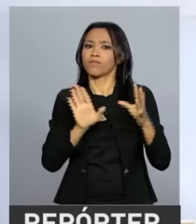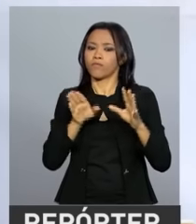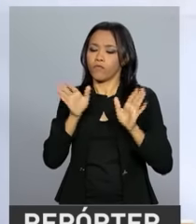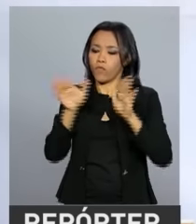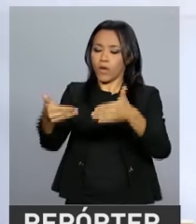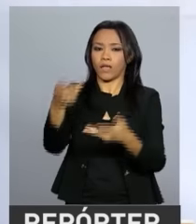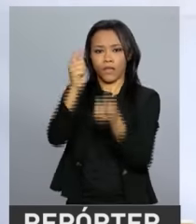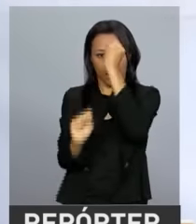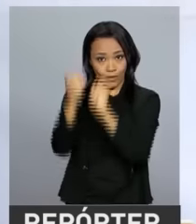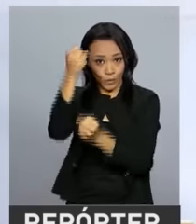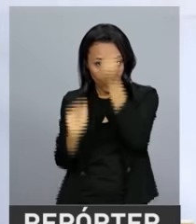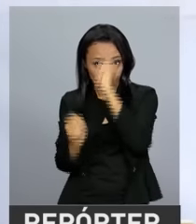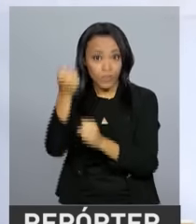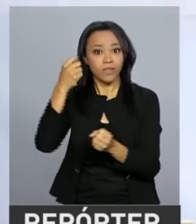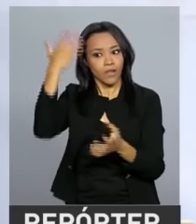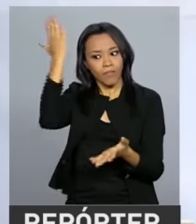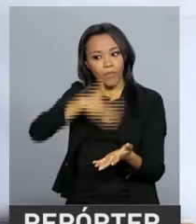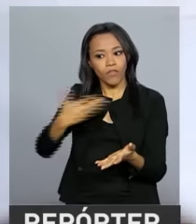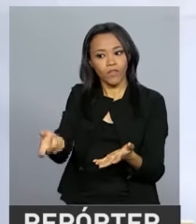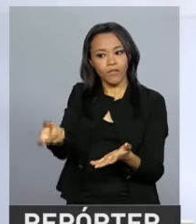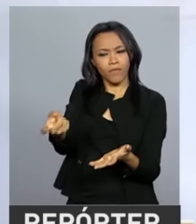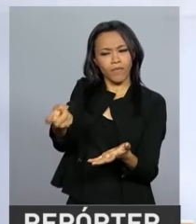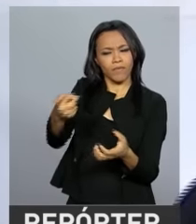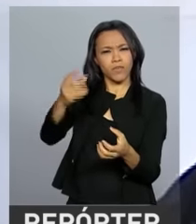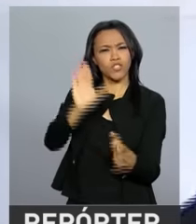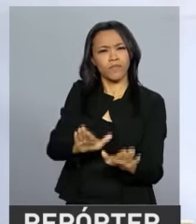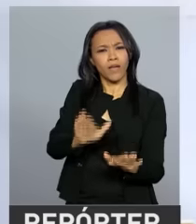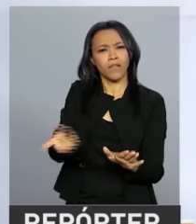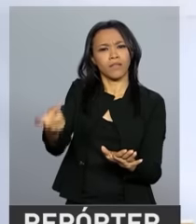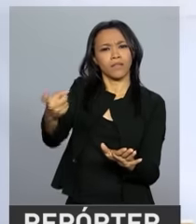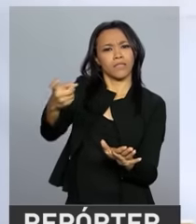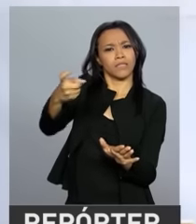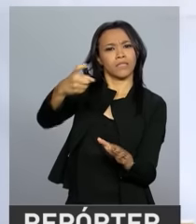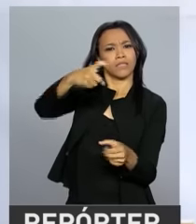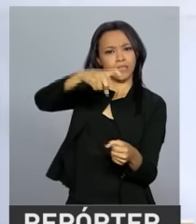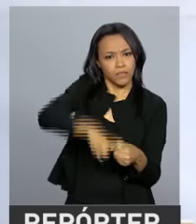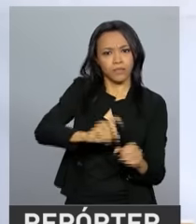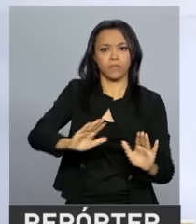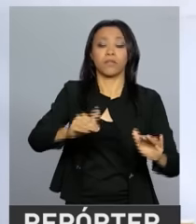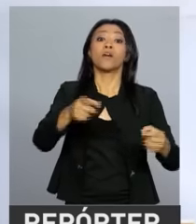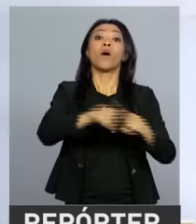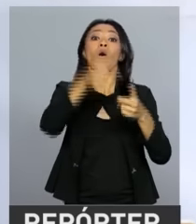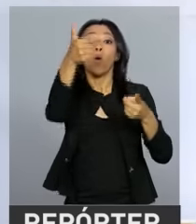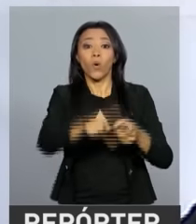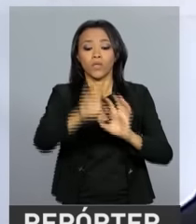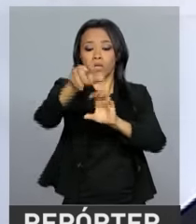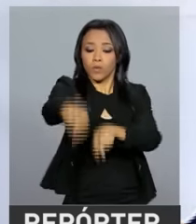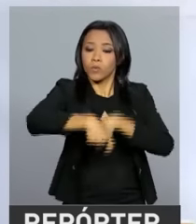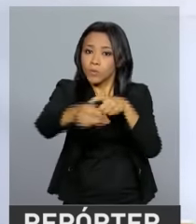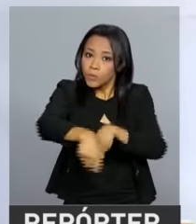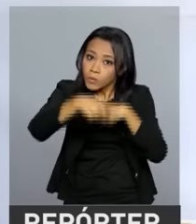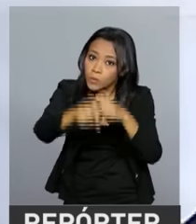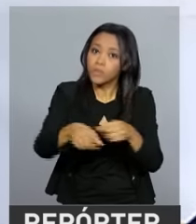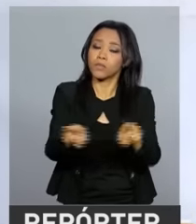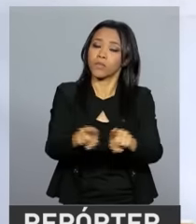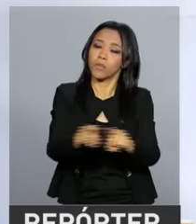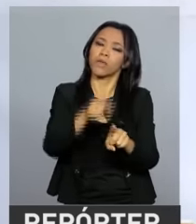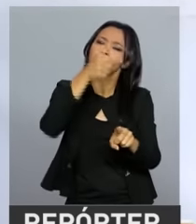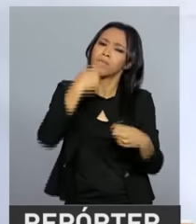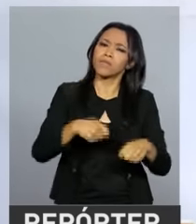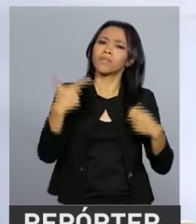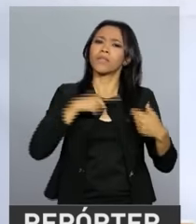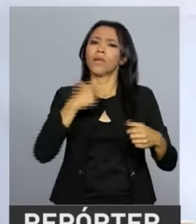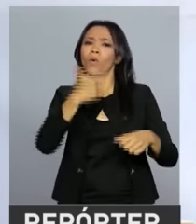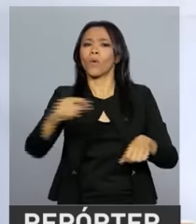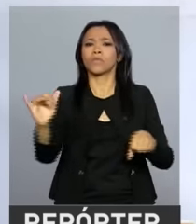que está se retomando devagarinho. Com a super safra na agricultura, nós precisamos ter outras medidas, e